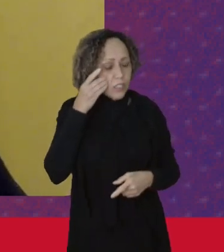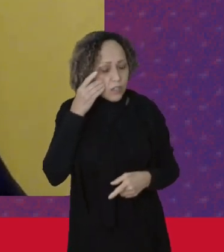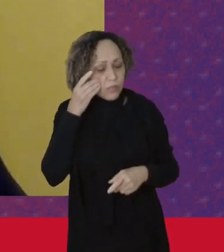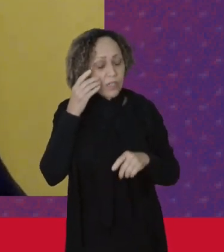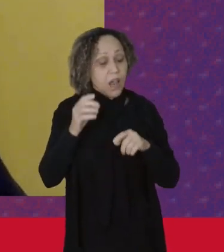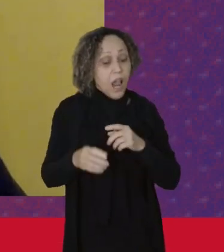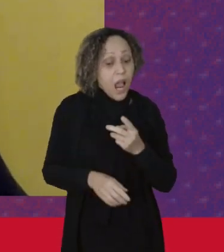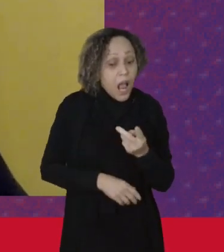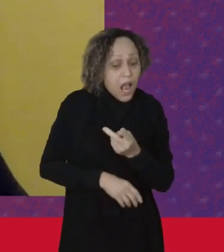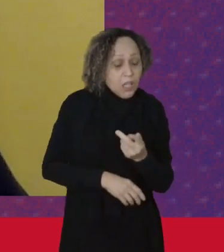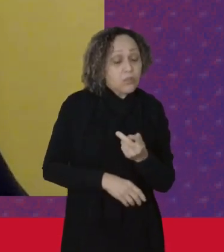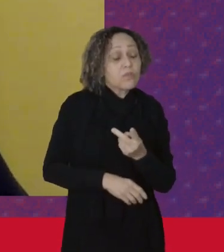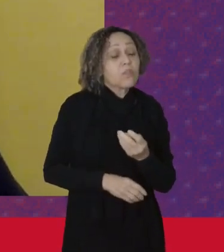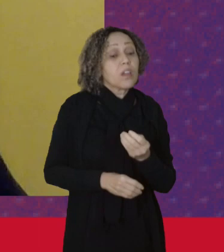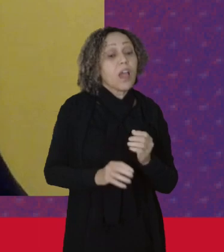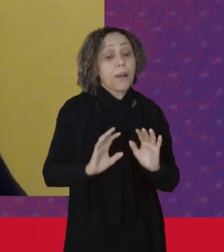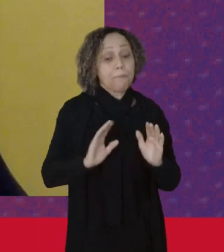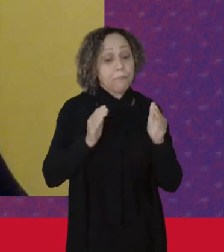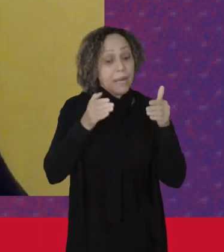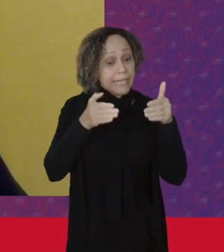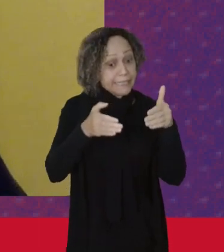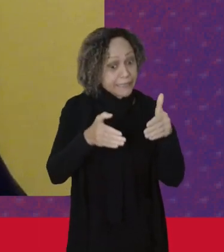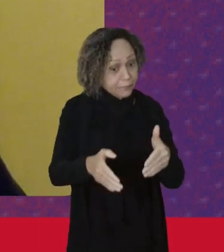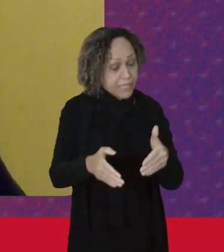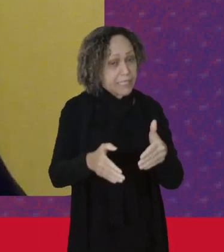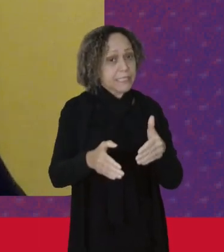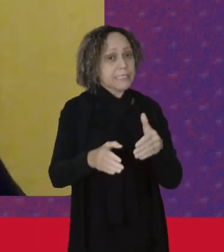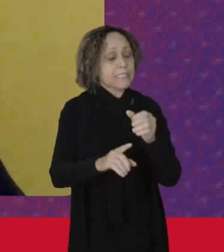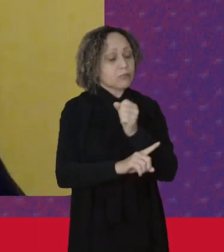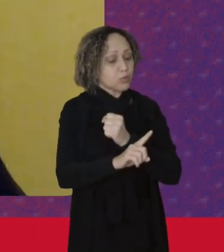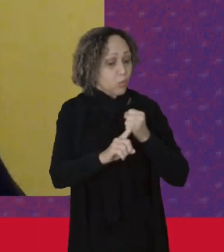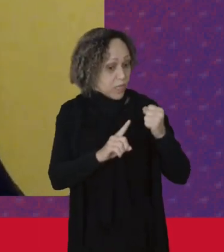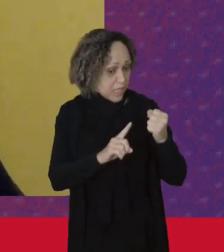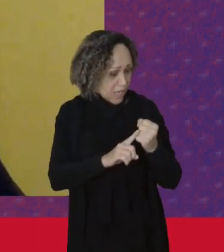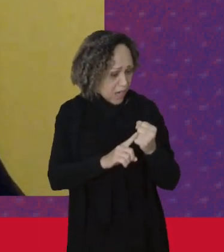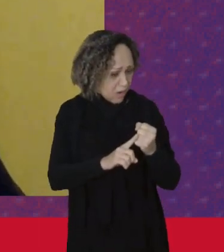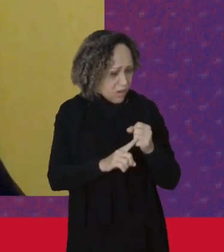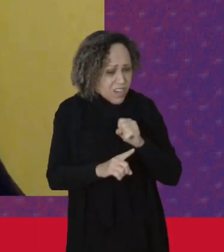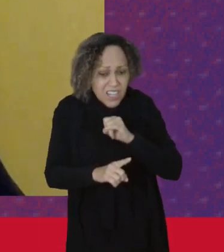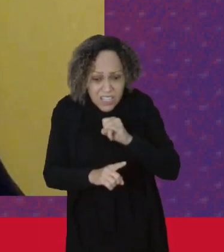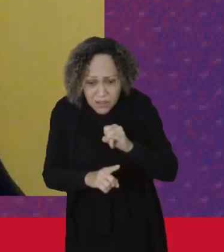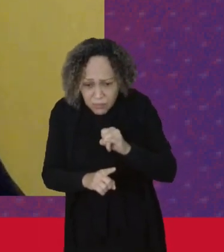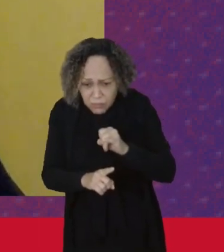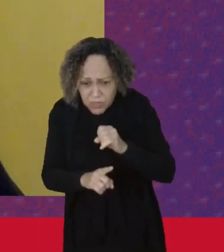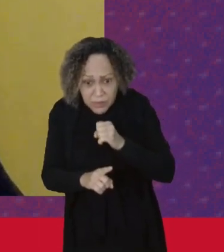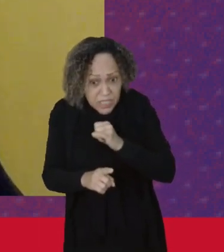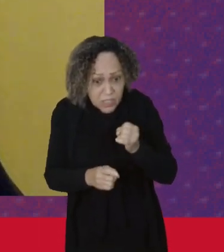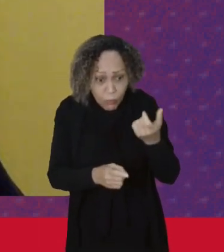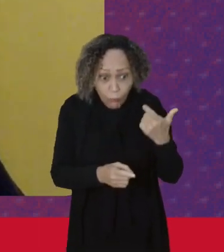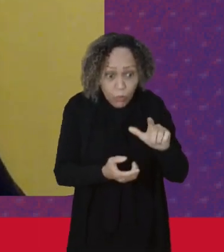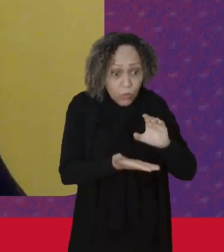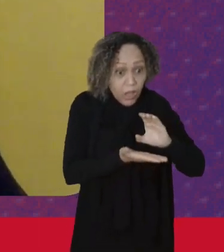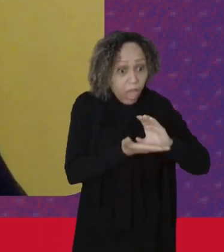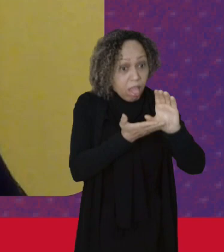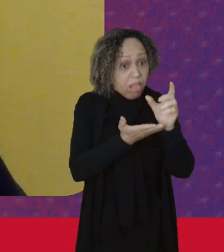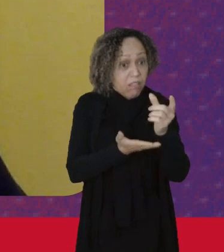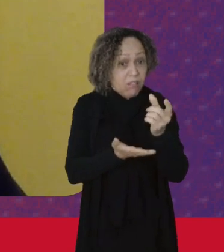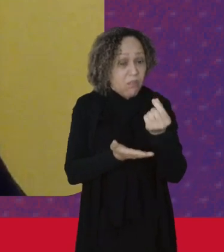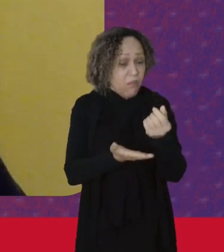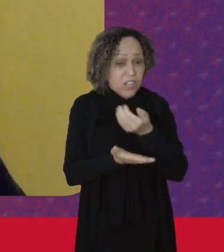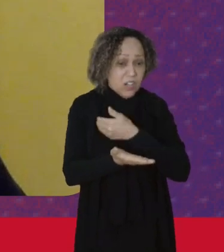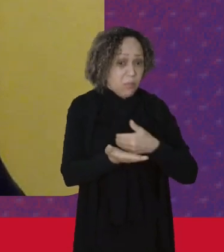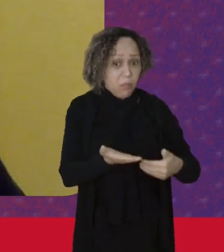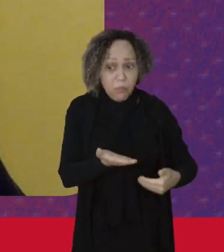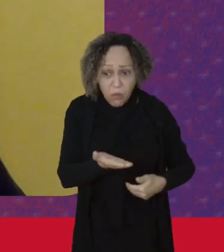social. Agora, eu queria dizer o seguinte, não tem participação social sem investimento público também, certo? Eu acho que